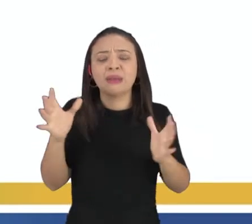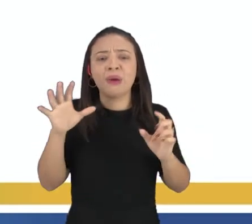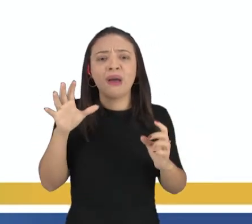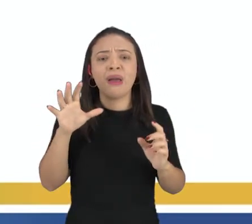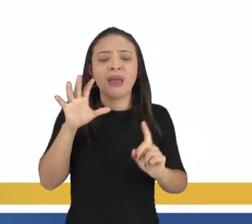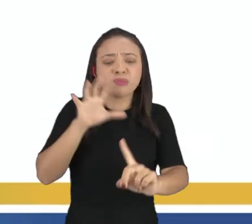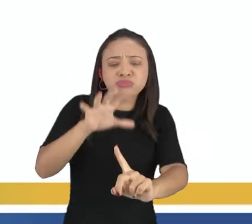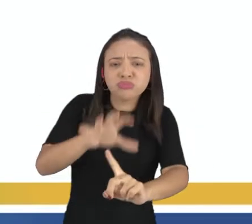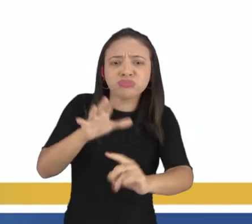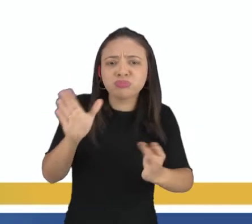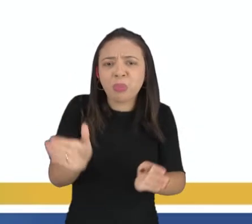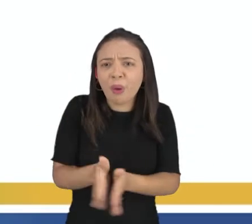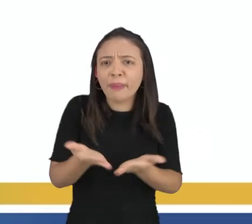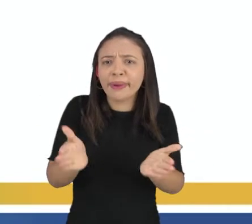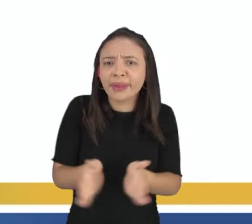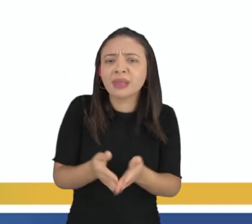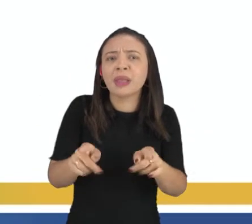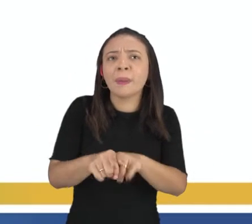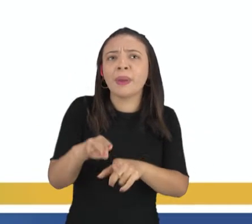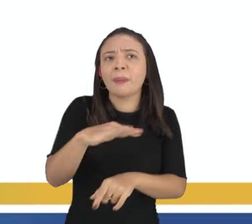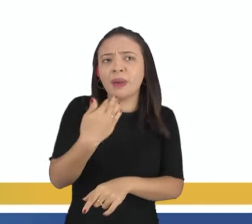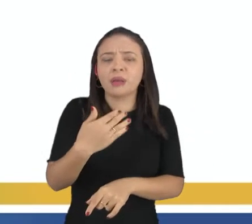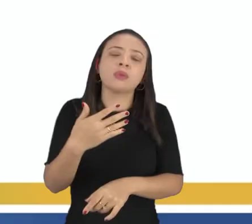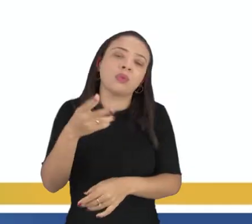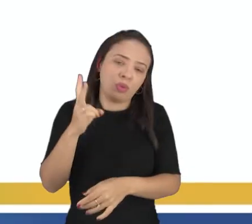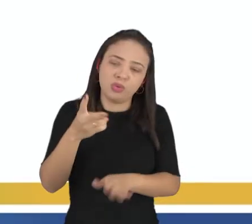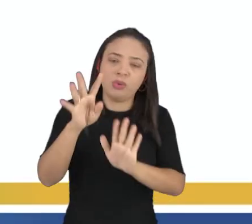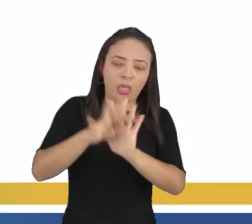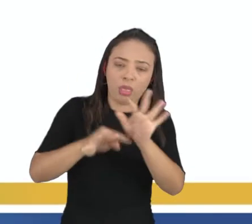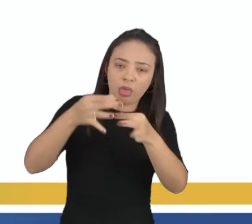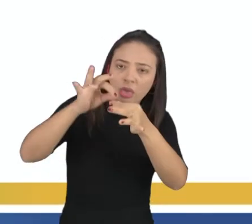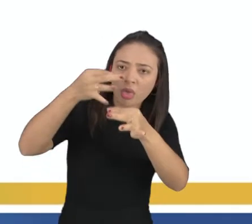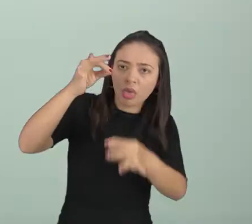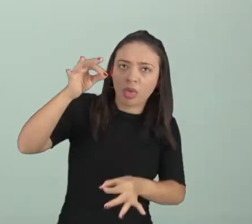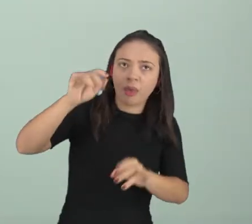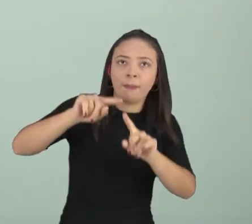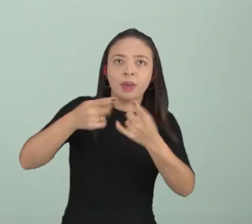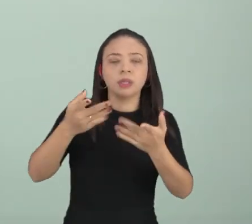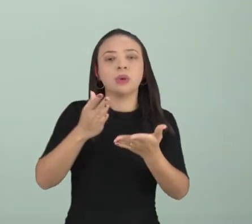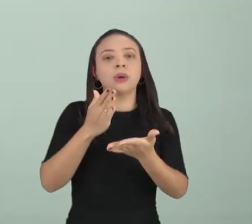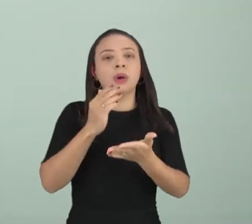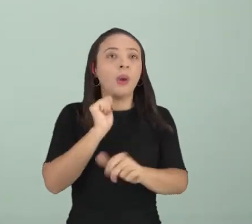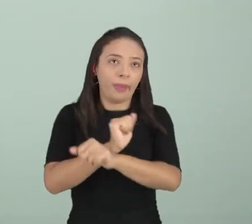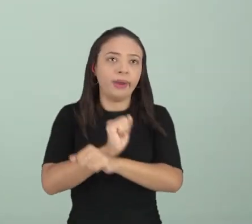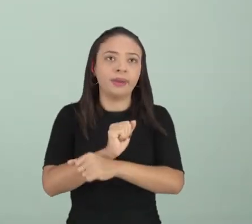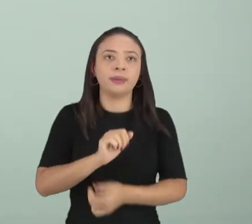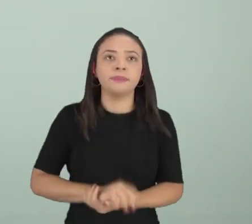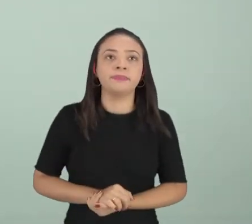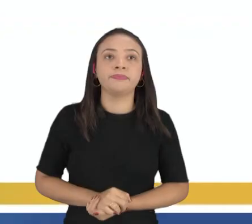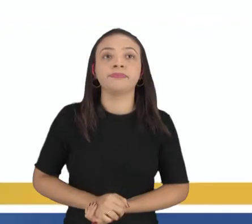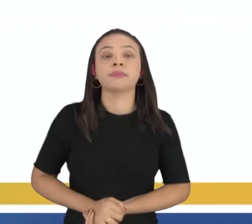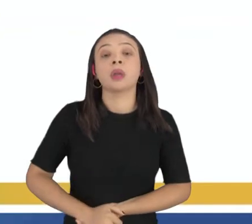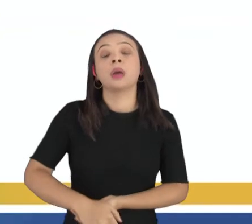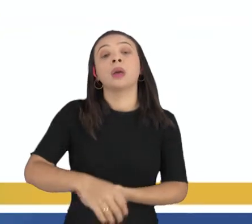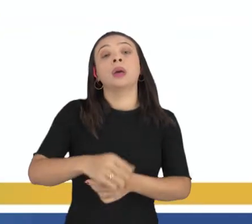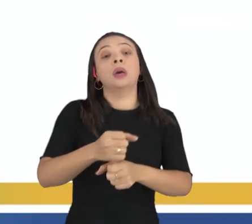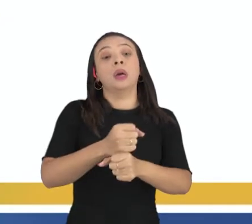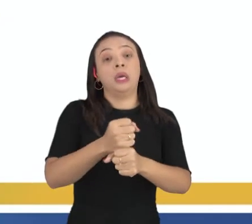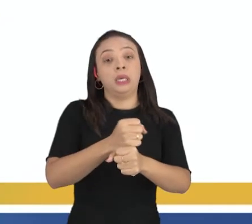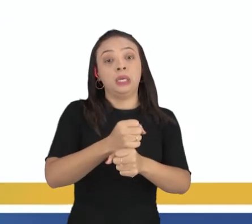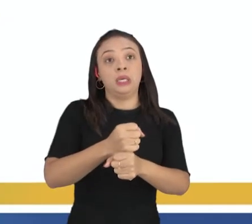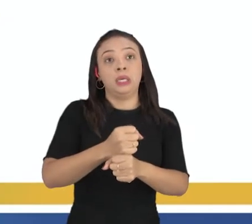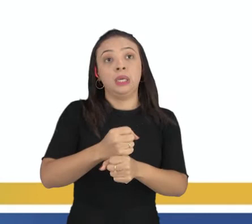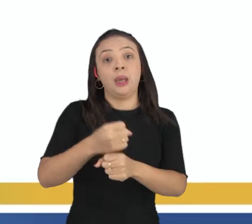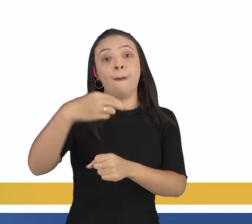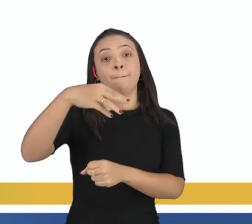mata. Aí o texto continuaria, né? Que ele é um pouco mais extenso do que aparece aí, e aí eu cortei. Em 13 de maio, data em que o